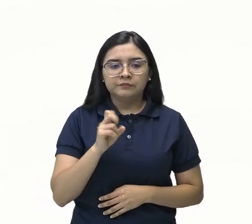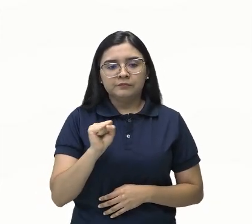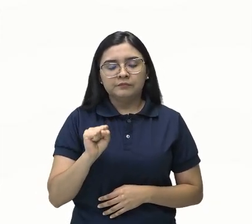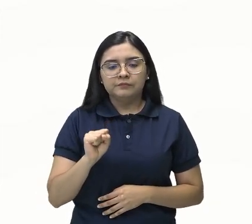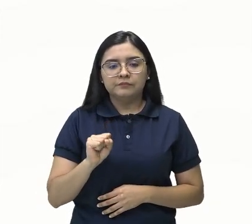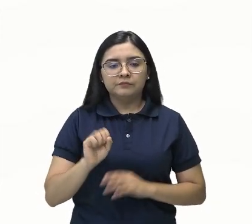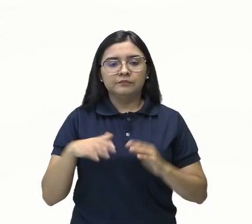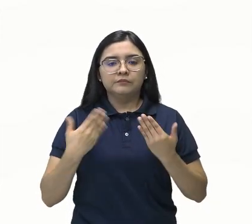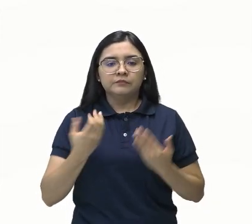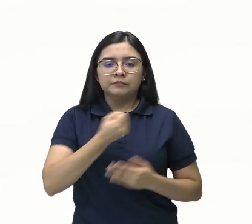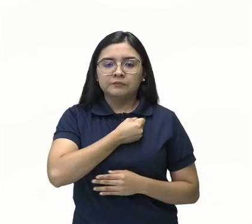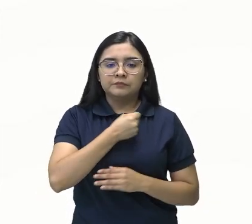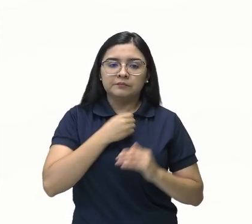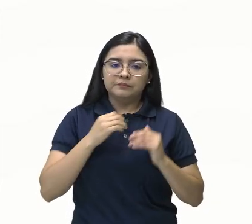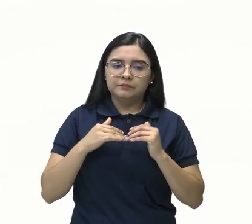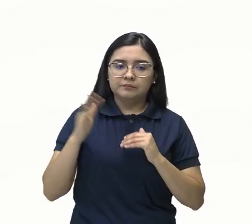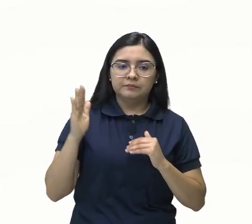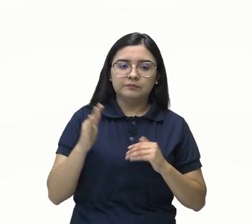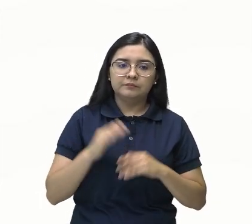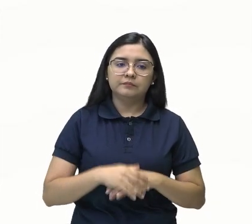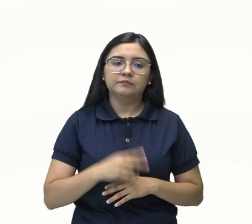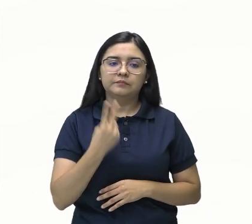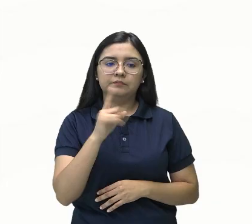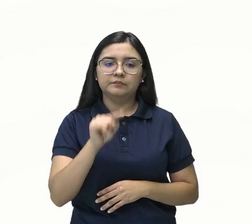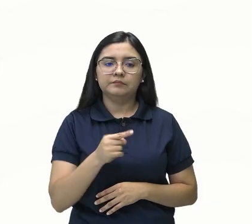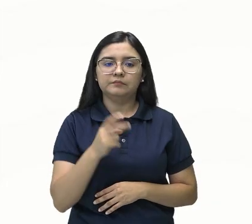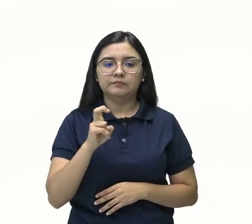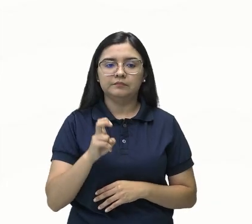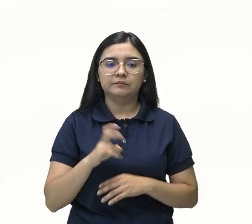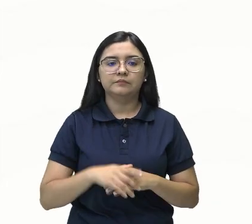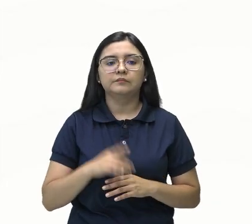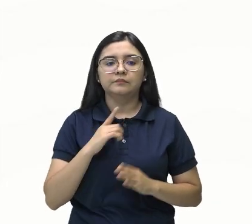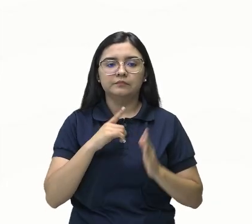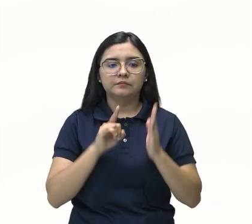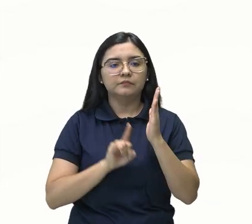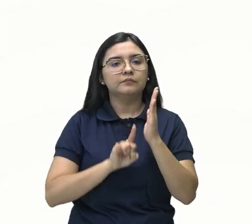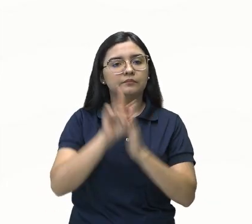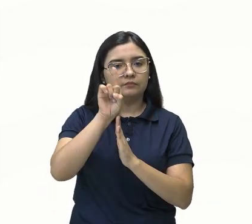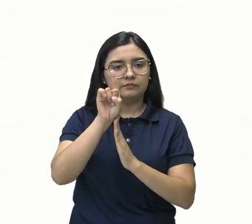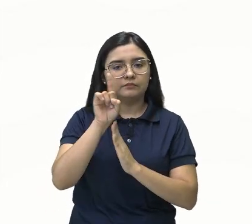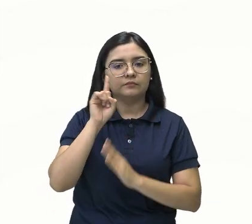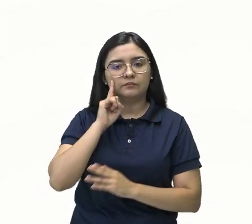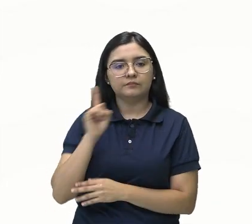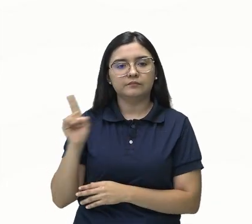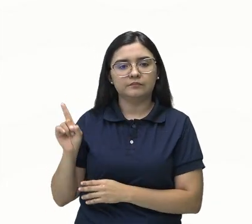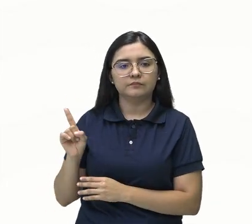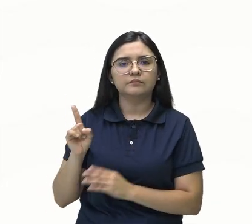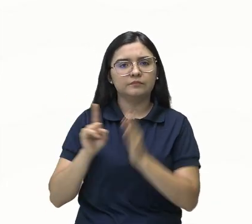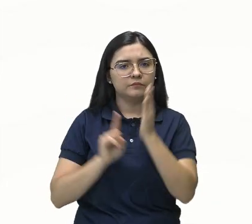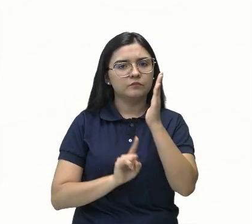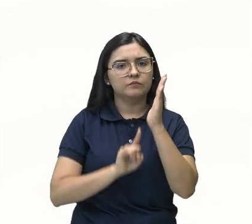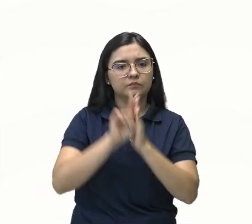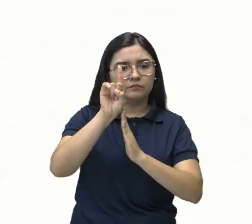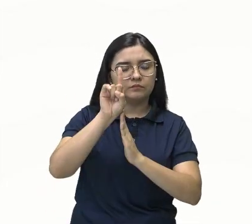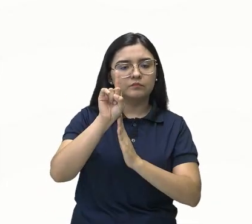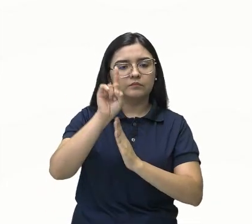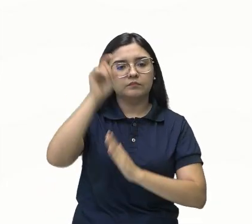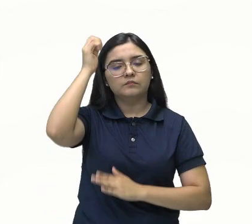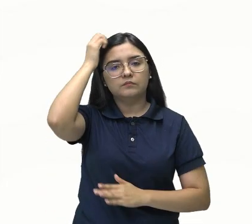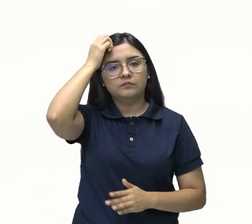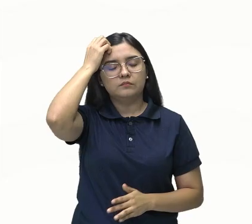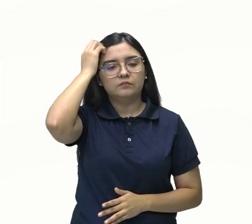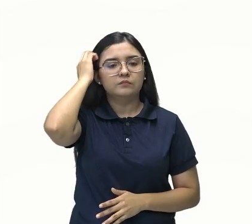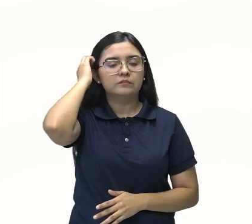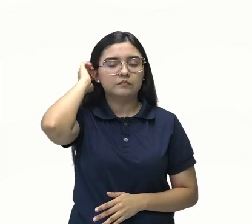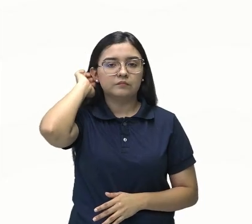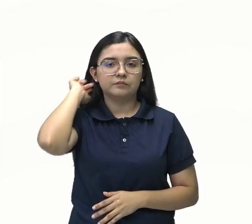maior? 2,5. Então, eu vou colocar a minha seta para cima. Então, a ponta da seta para o